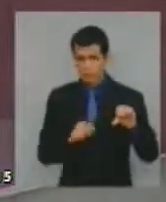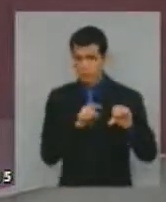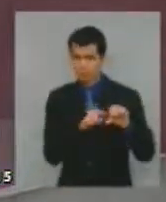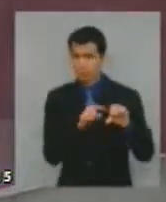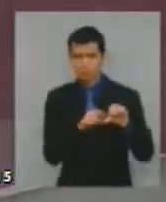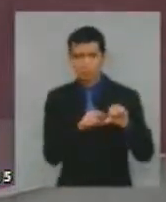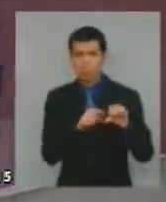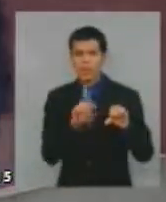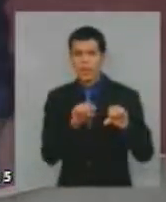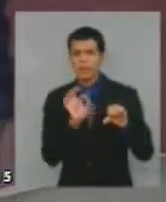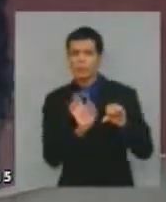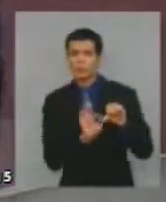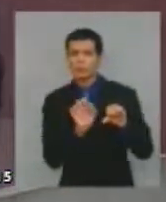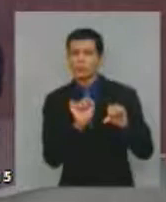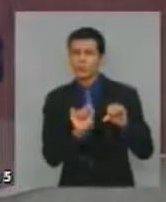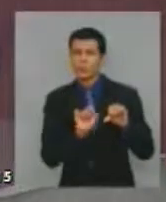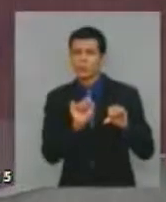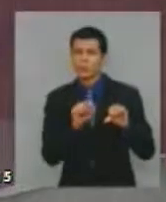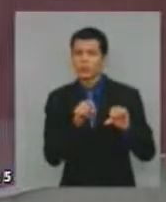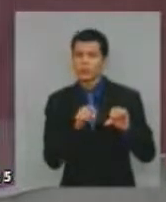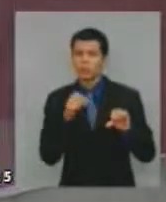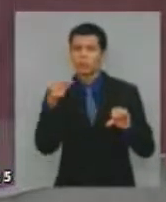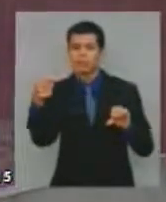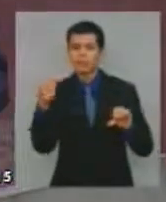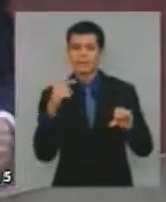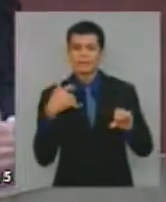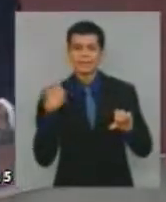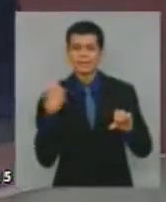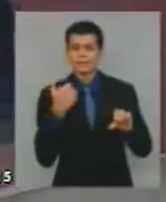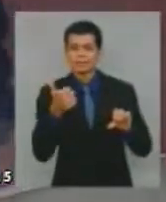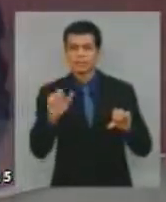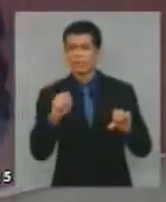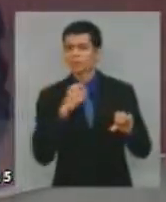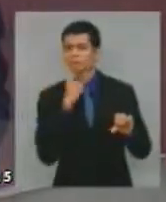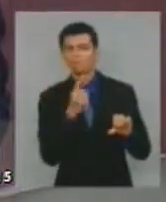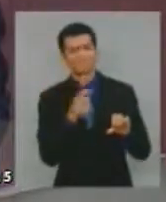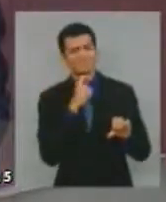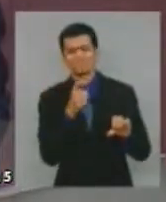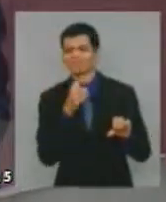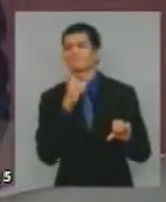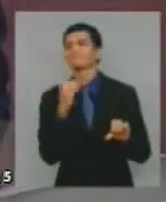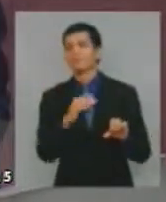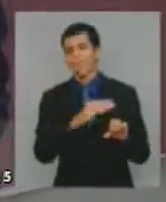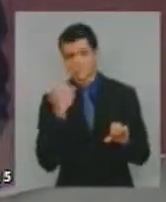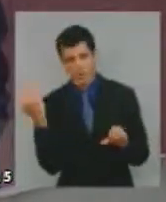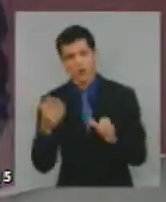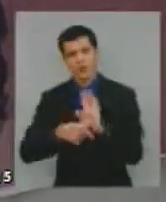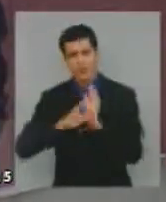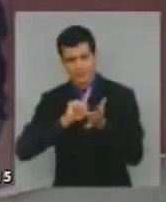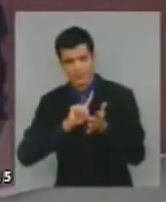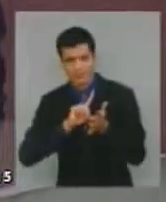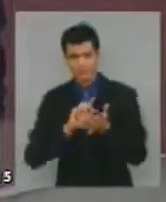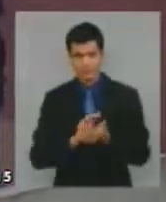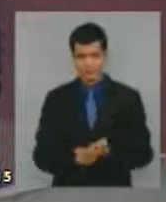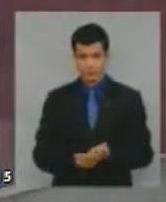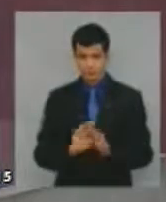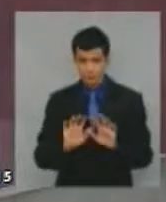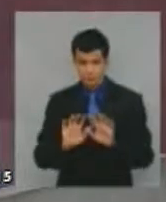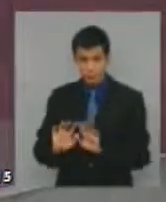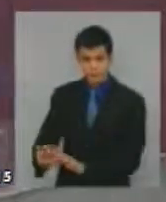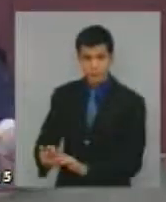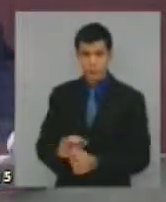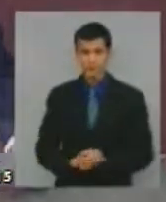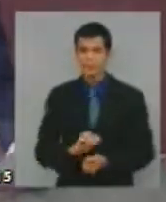não completa os 18 anos. Sabe quanto é que é o indicador no Ceará? O que é 1,29 de morte, de homicídio de adolescente em São Paulo?